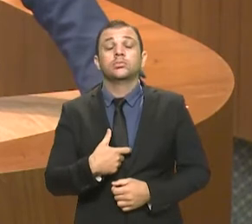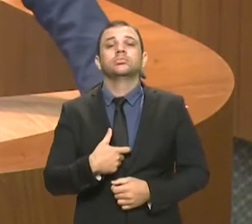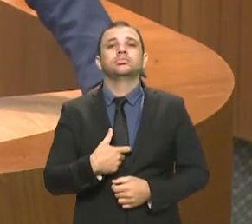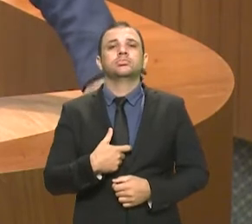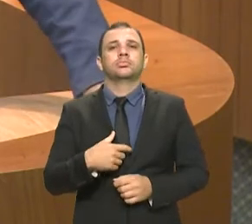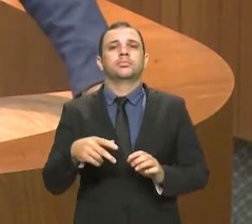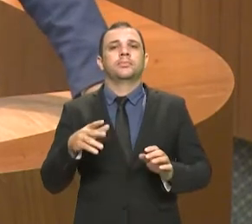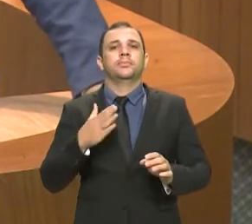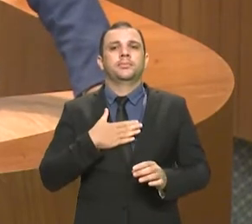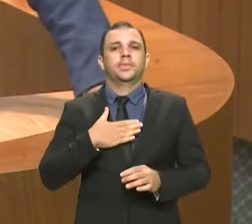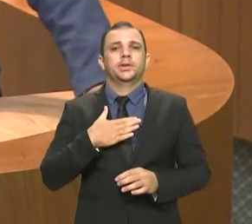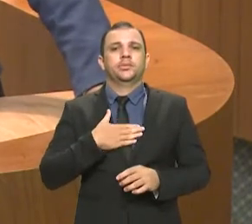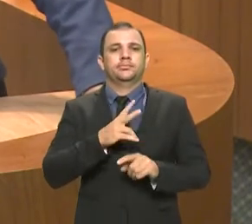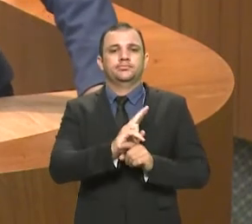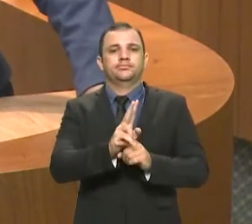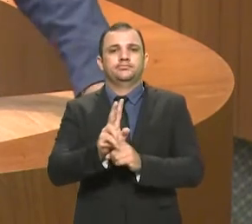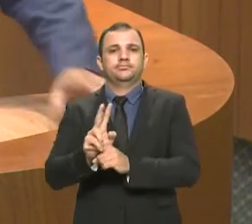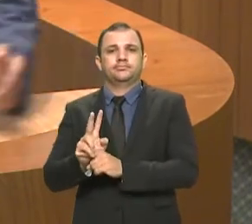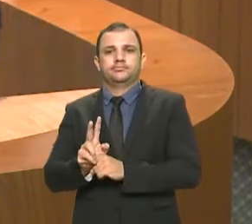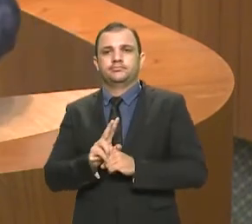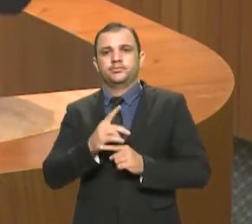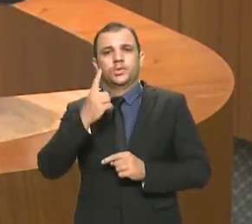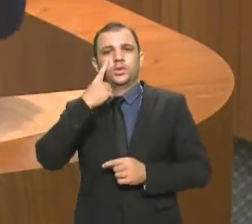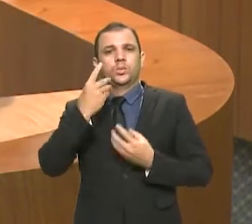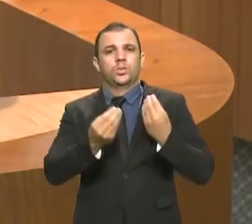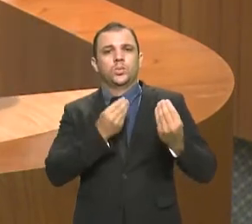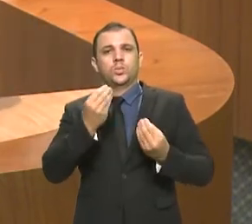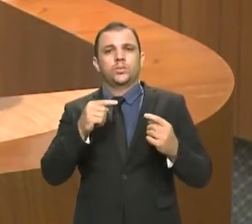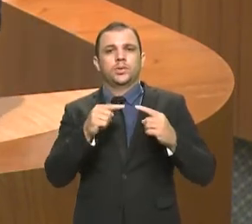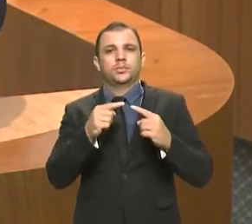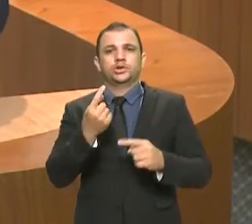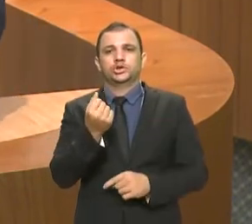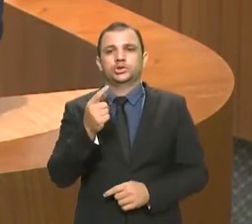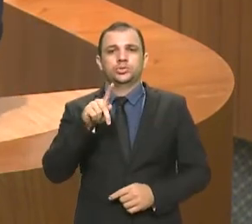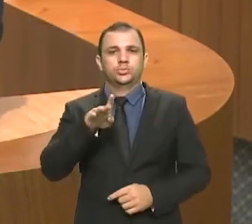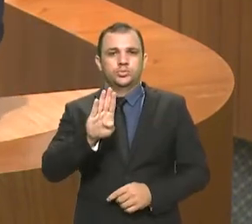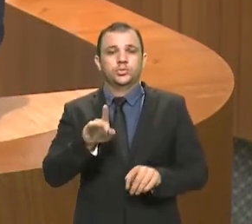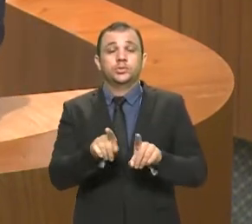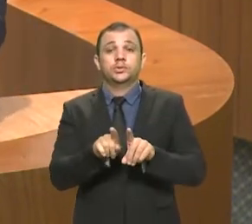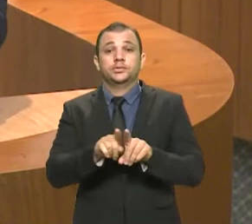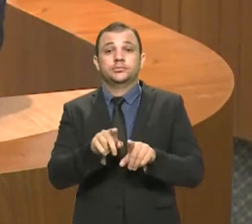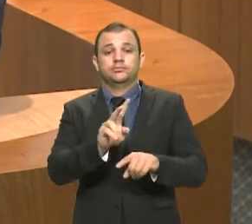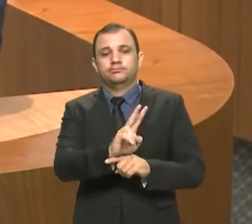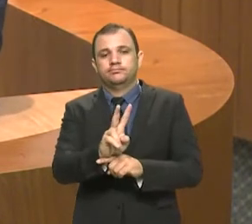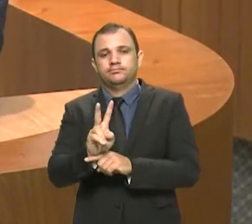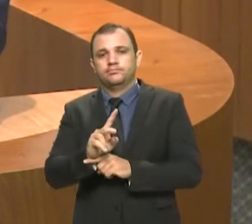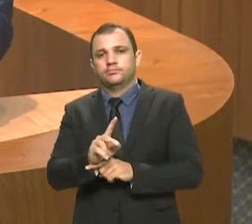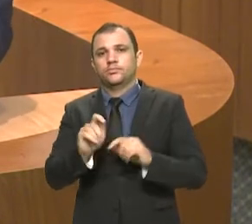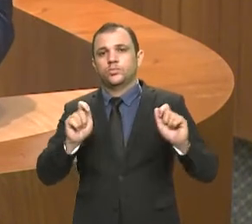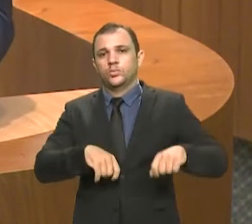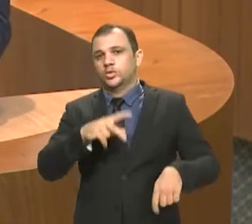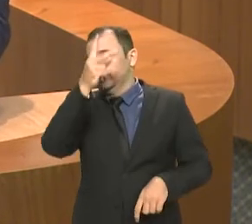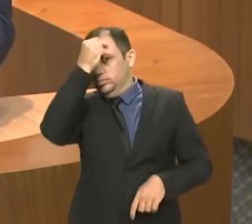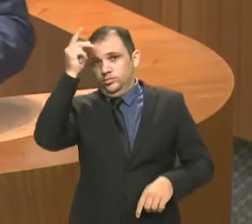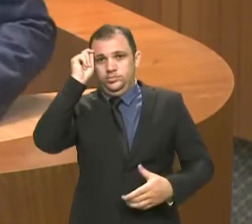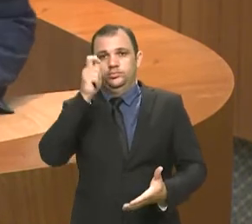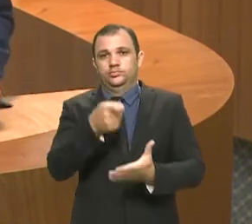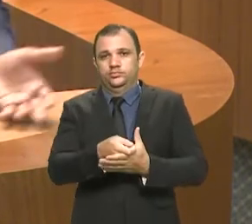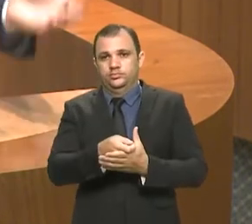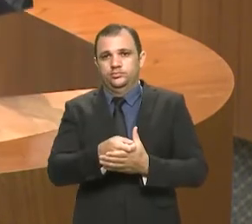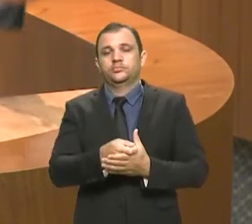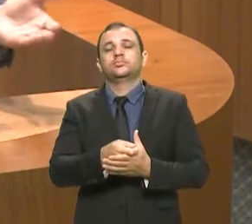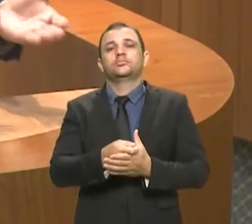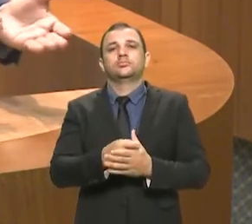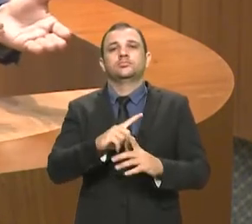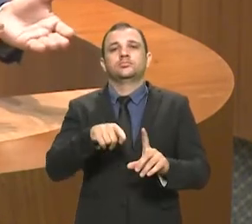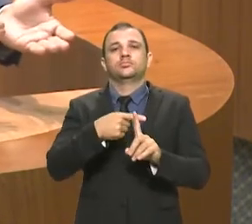fiscalizar a aplicação de dinheiro público. De fiscalizar para que os prefeitos possam pagar o reajuste de